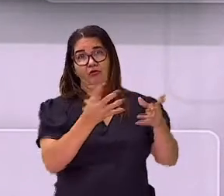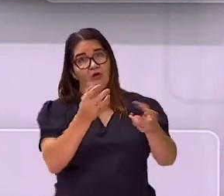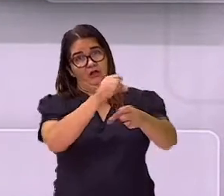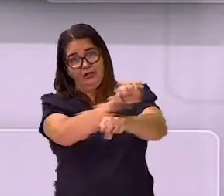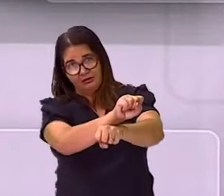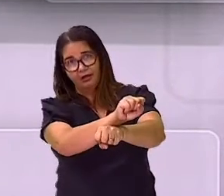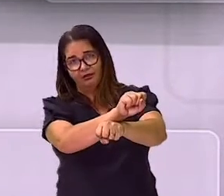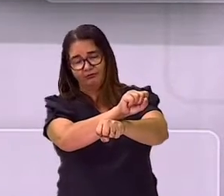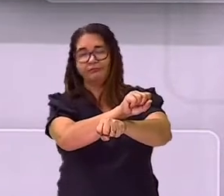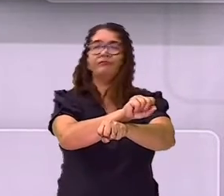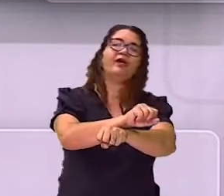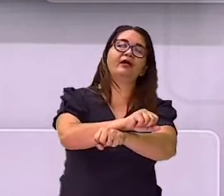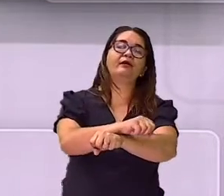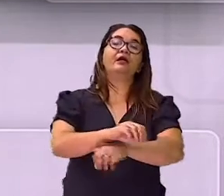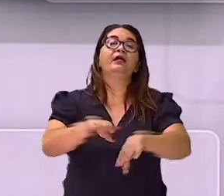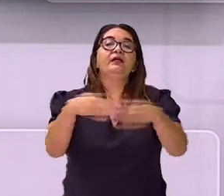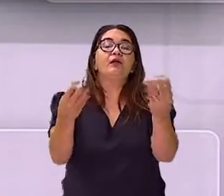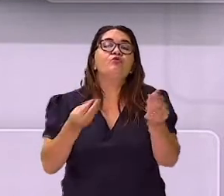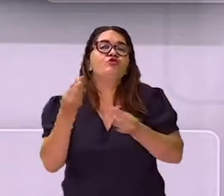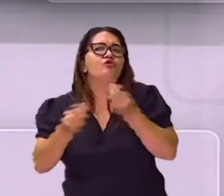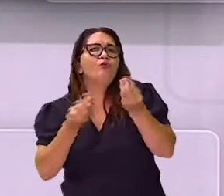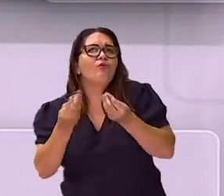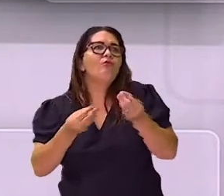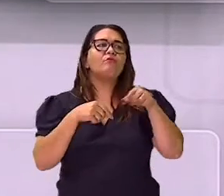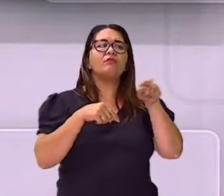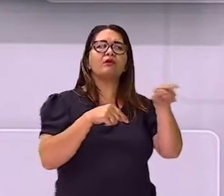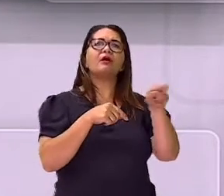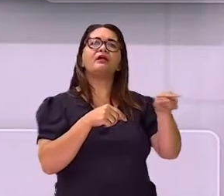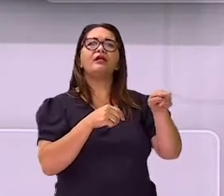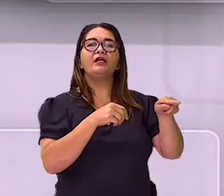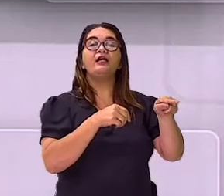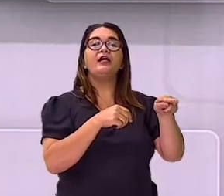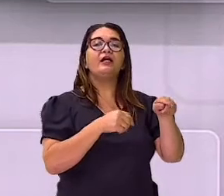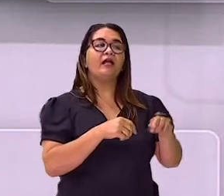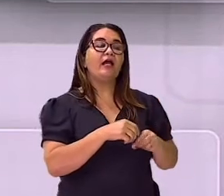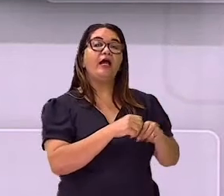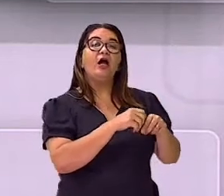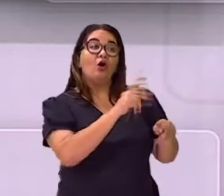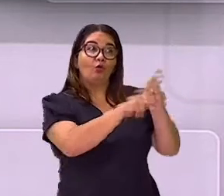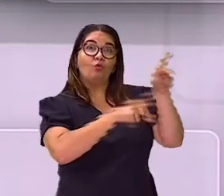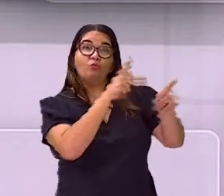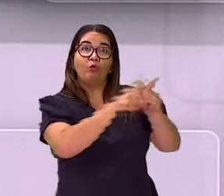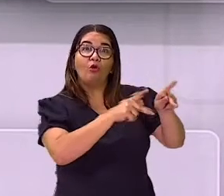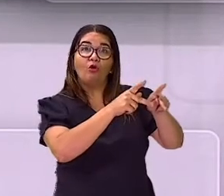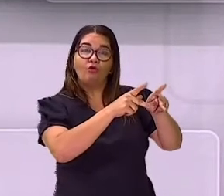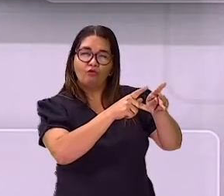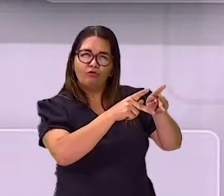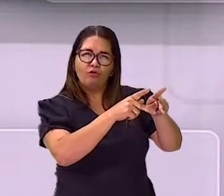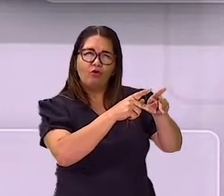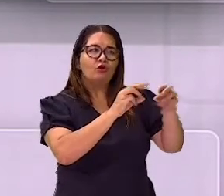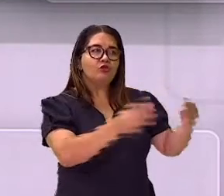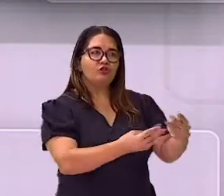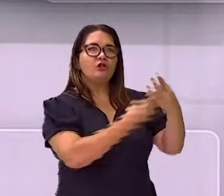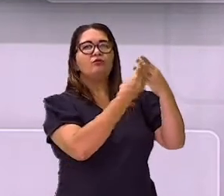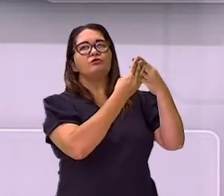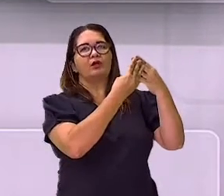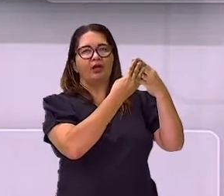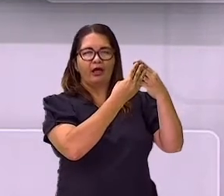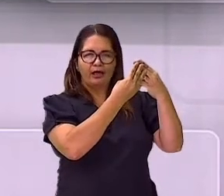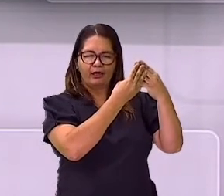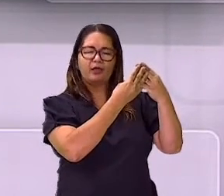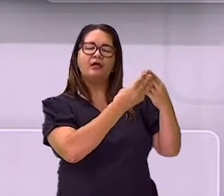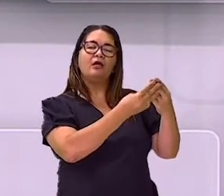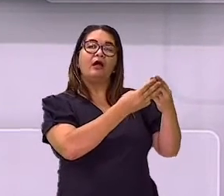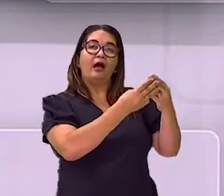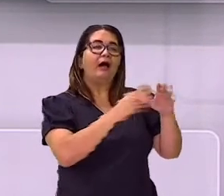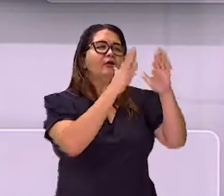eles continuaram a adorar o seu Deus, o único Deus, enquanto que o reino